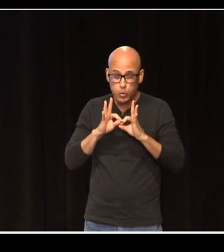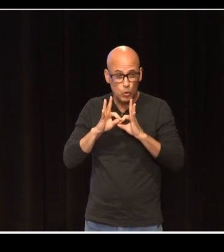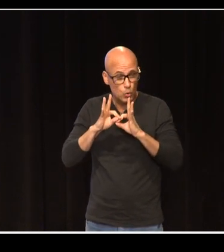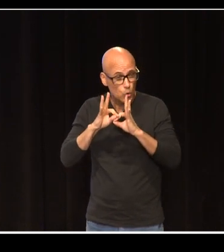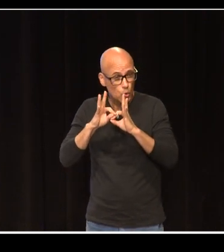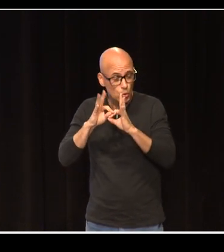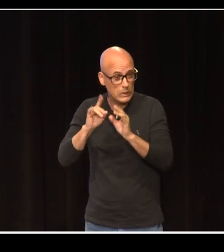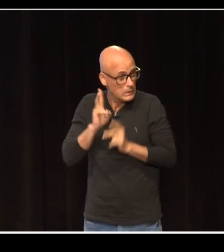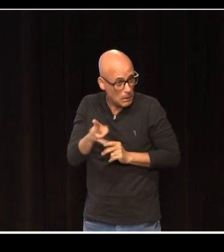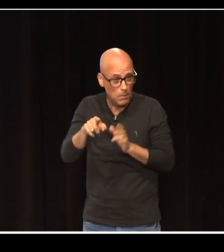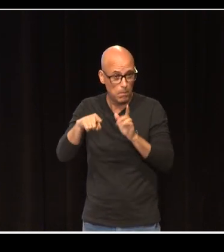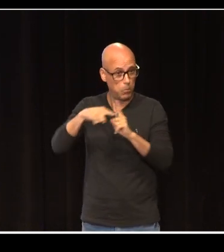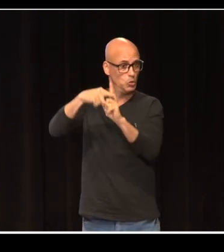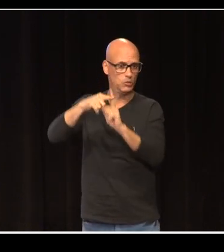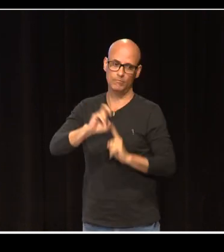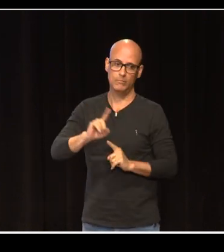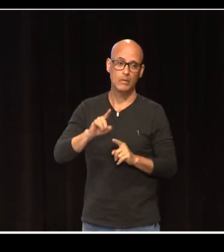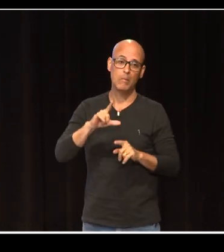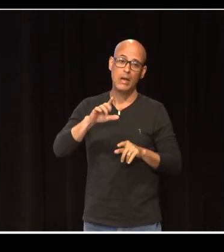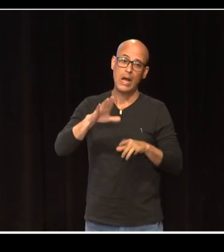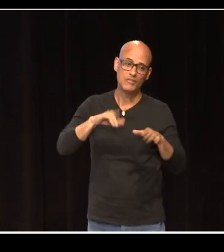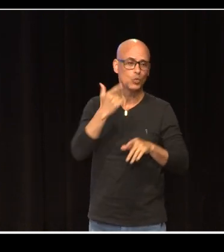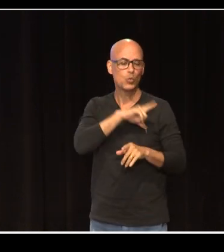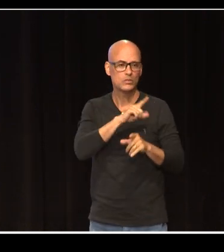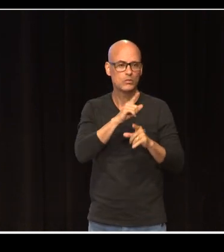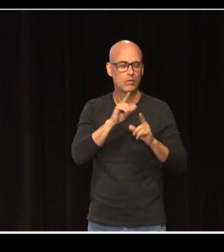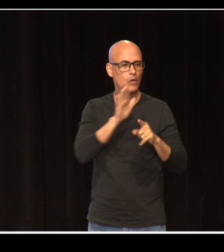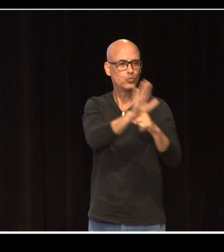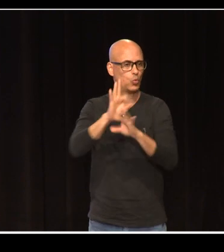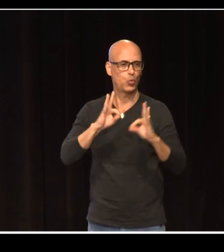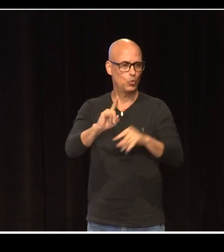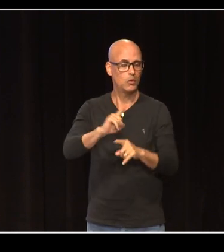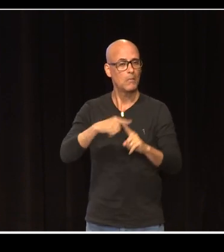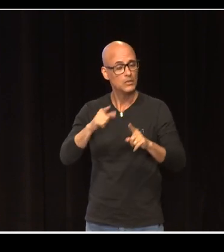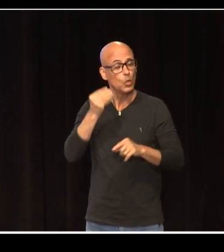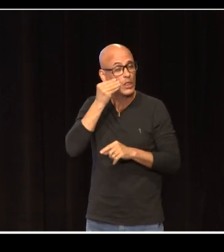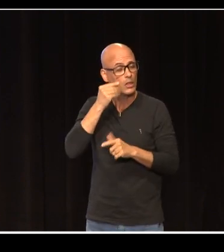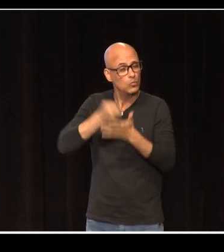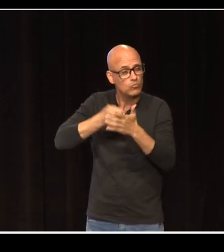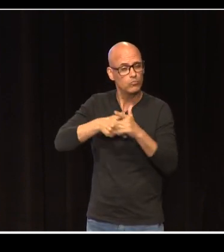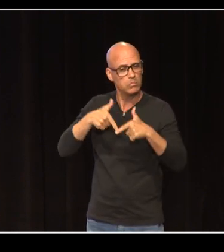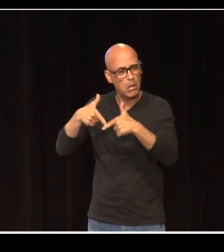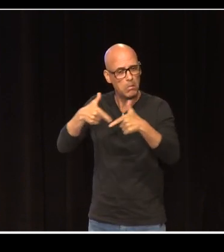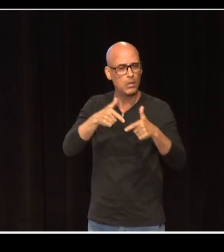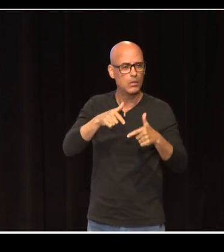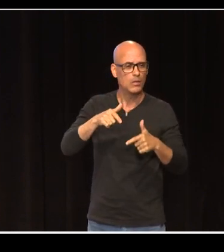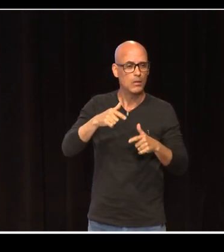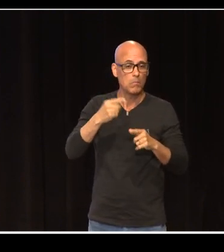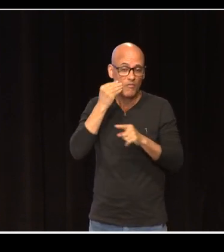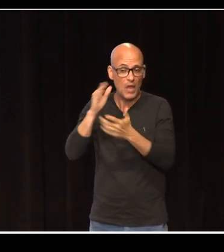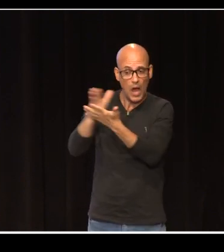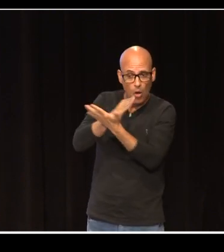gente não consegue atingir a todos, mas é um trabalho que a gente está tentando implementar de modo que um ou outro consigam já fazer